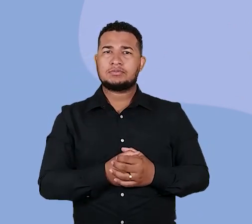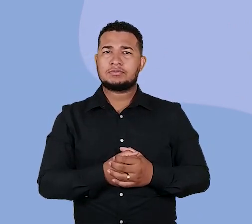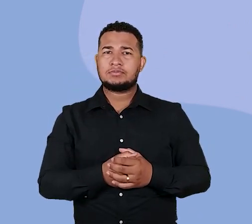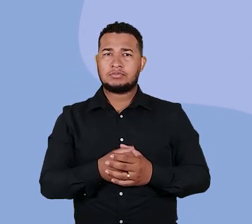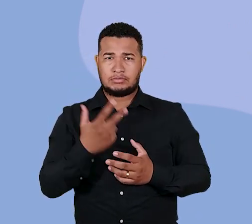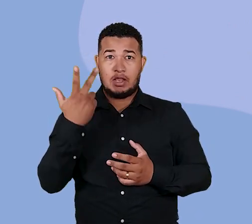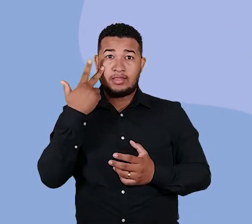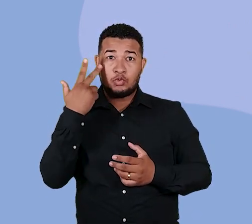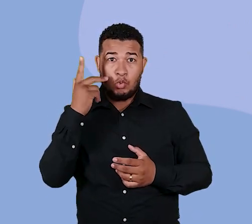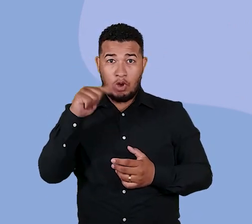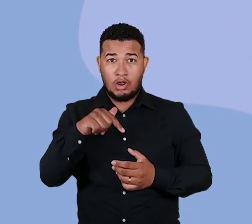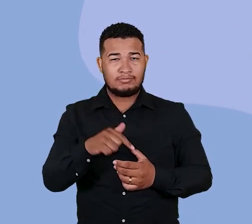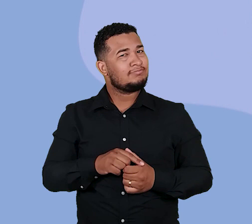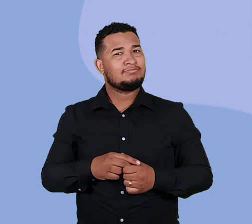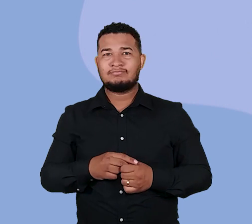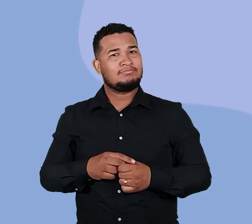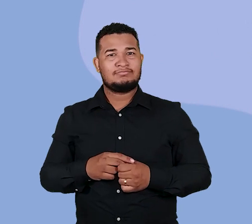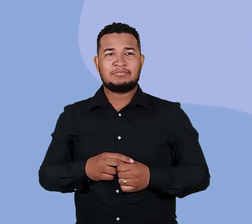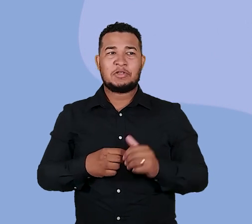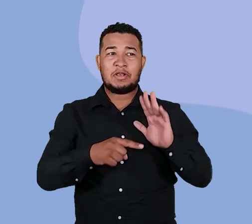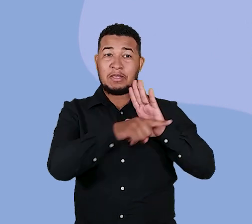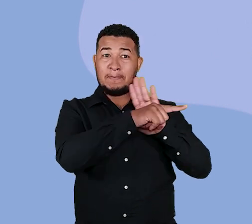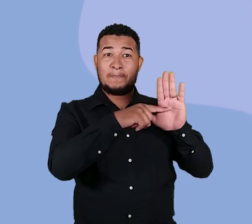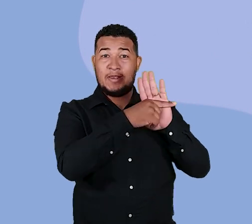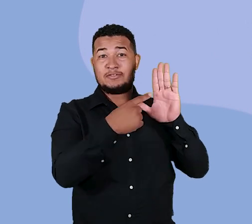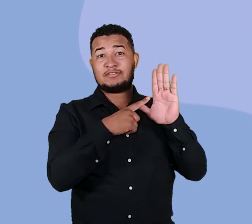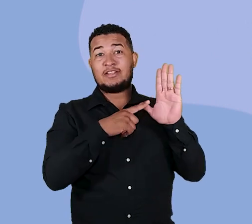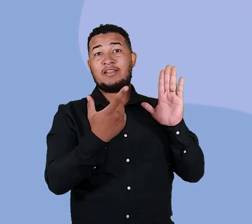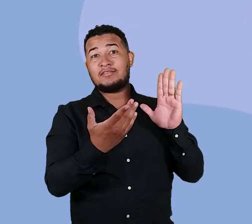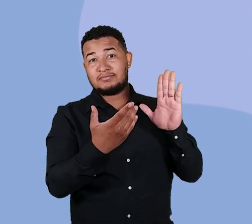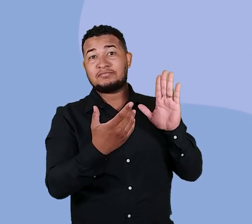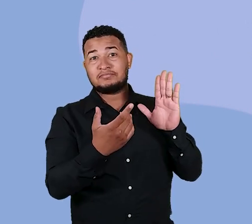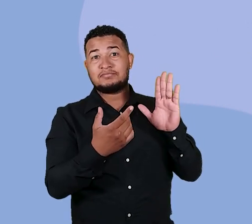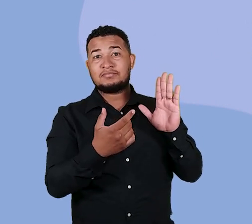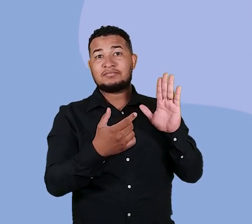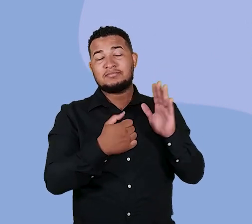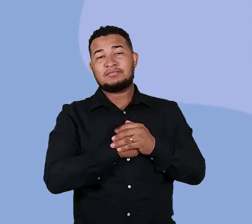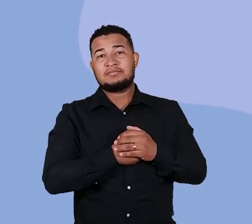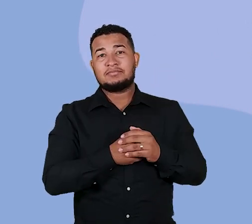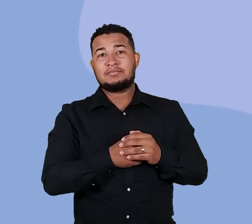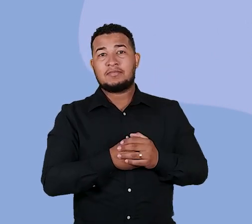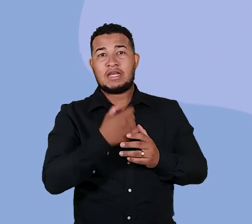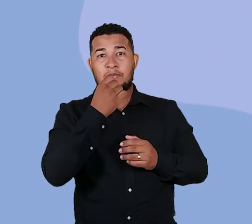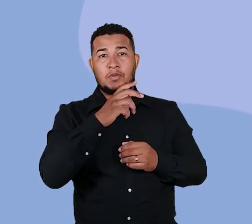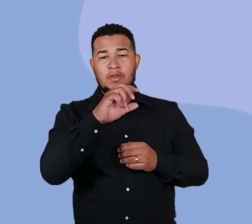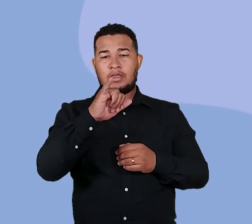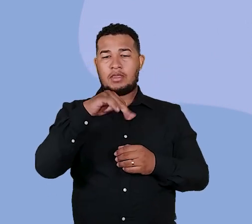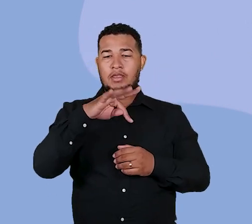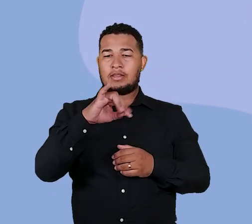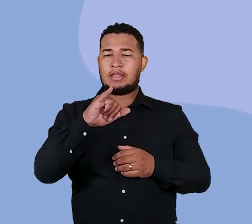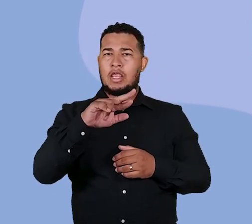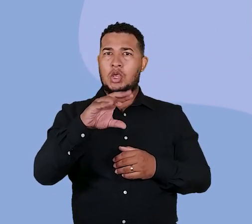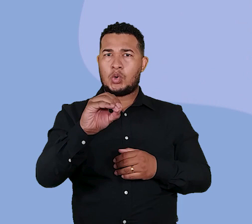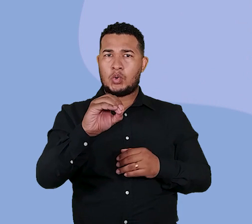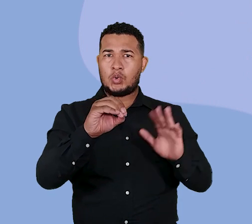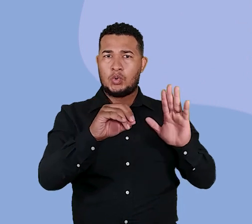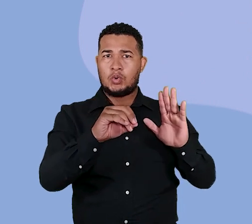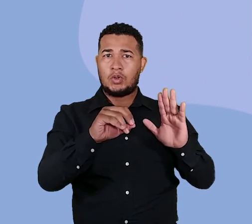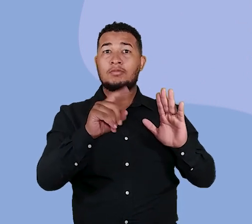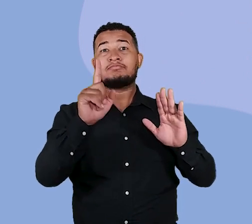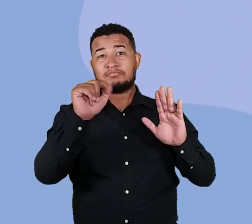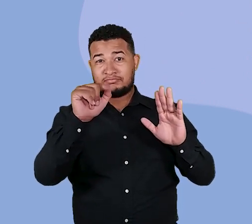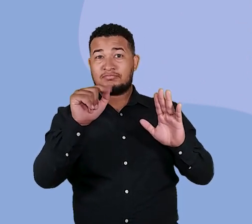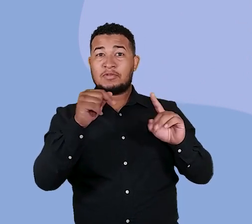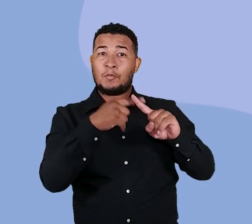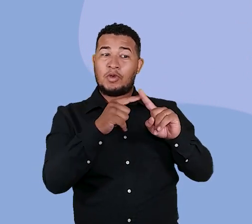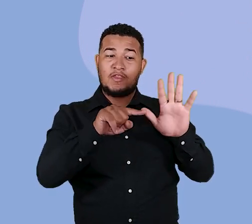natural? Não. Ele tem sinal? Número natural. Não tem vírgula nem sinal. Ele é inteiro? Sim.